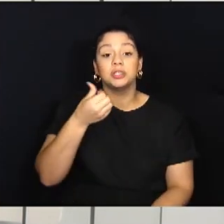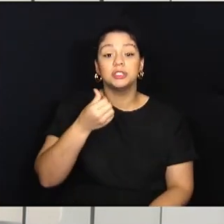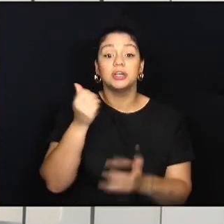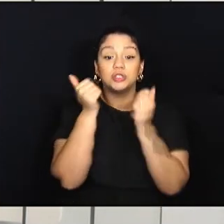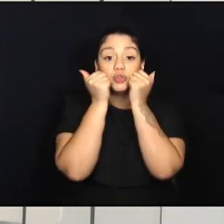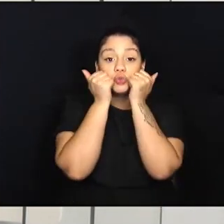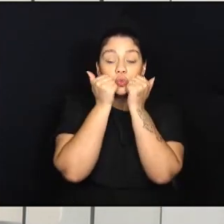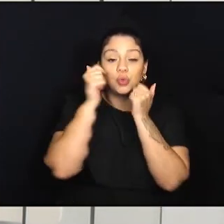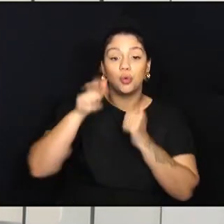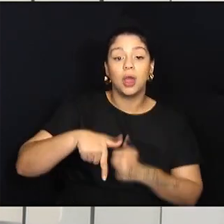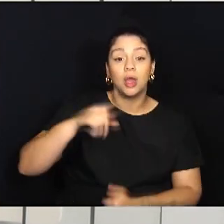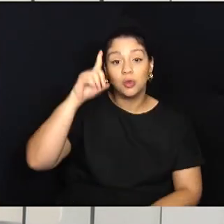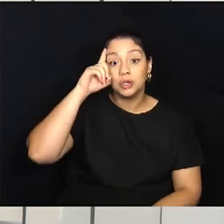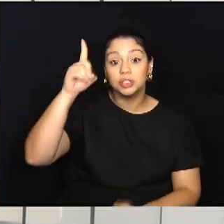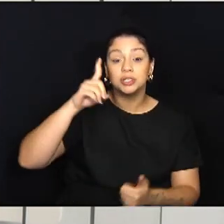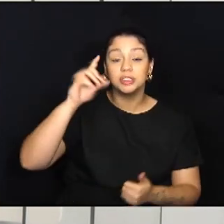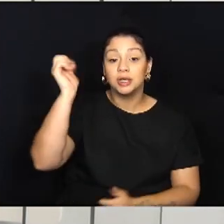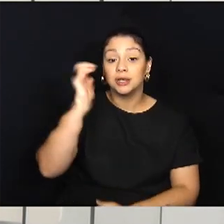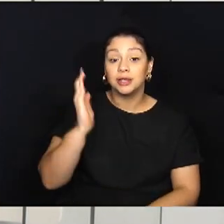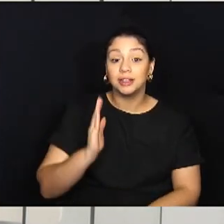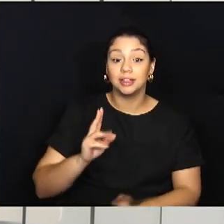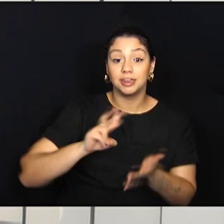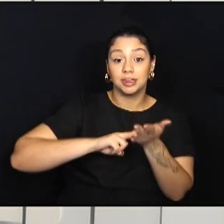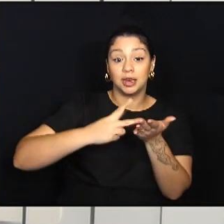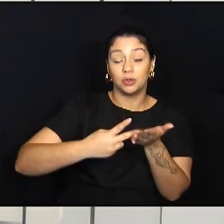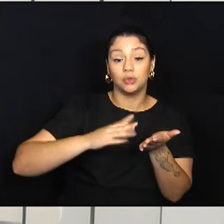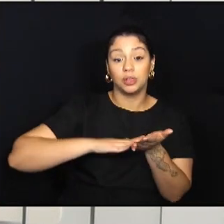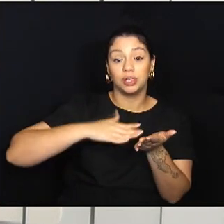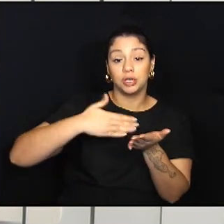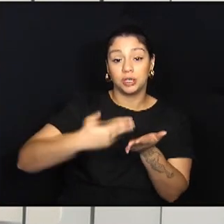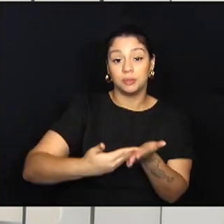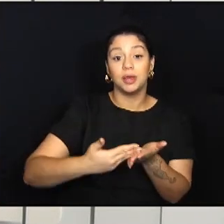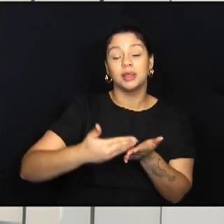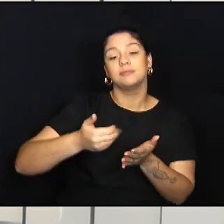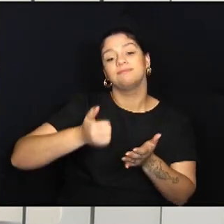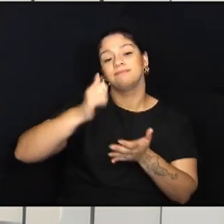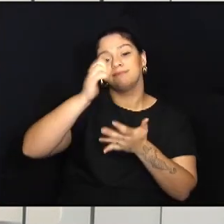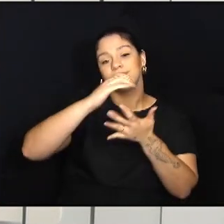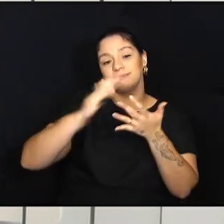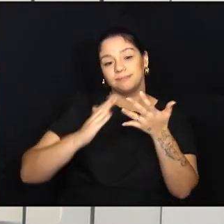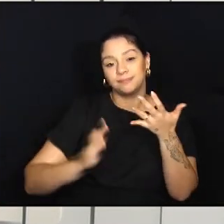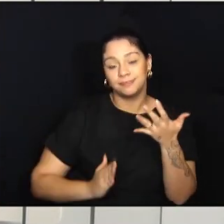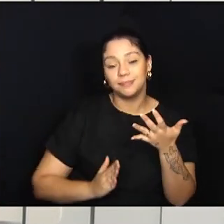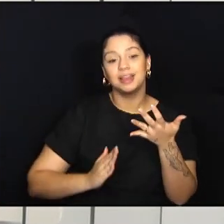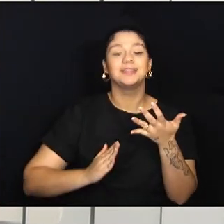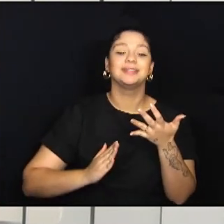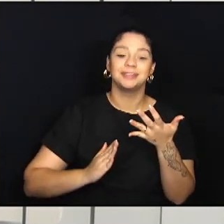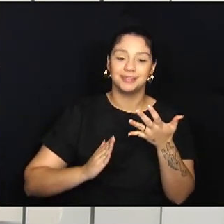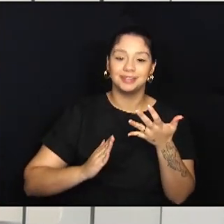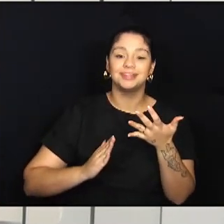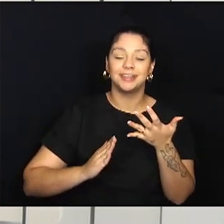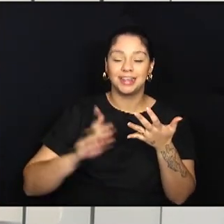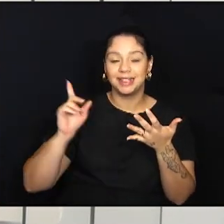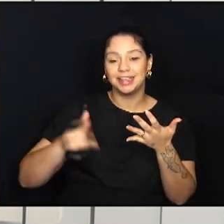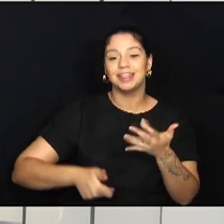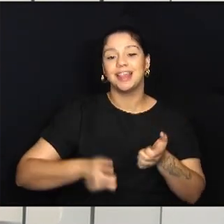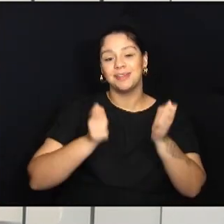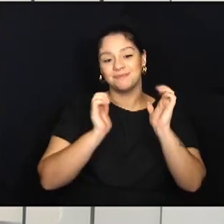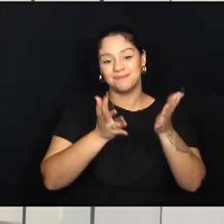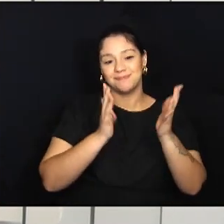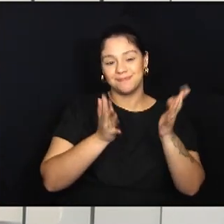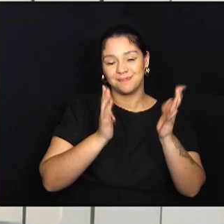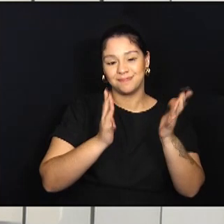Dia Nacional do Tradutor e Intérprete da Língua Brasileira de Sinais, Libras. É uma data